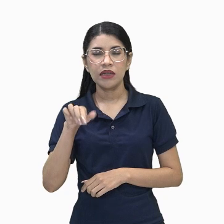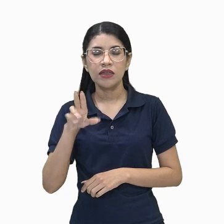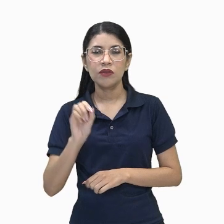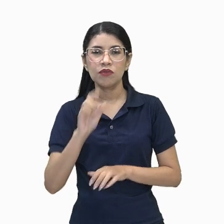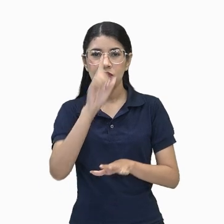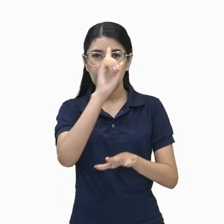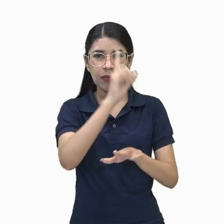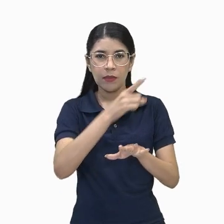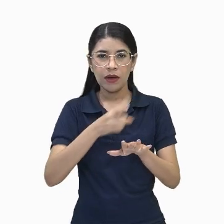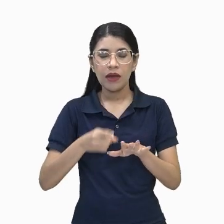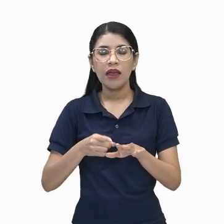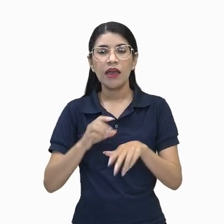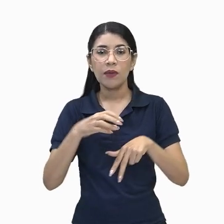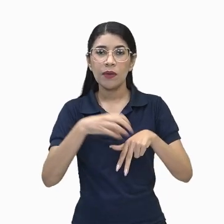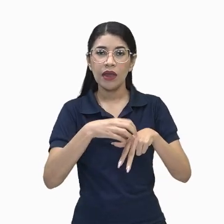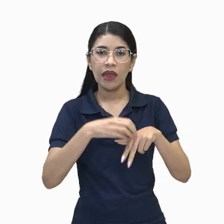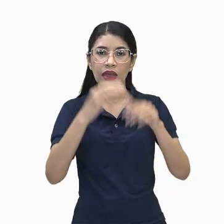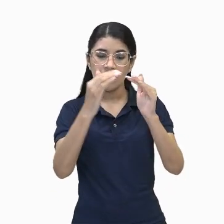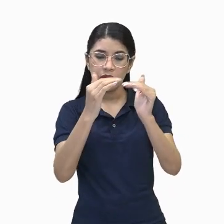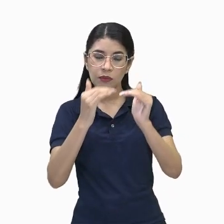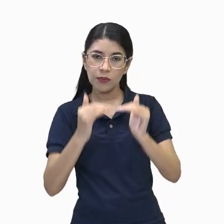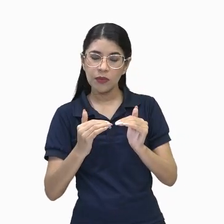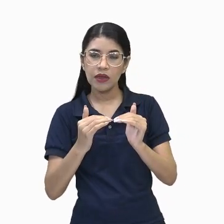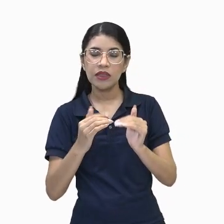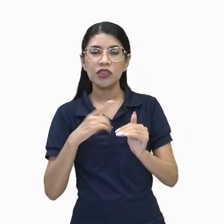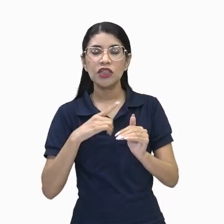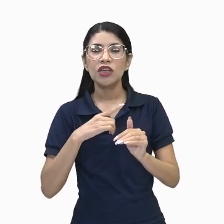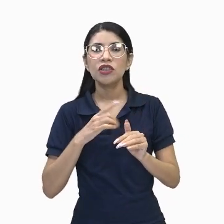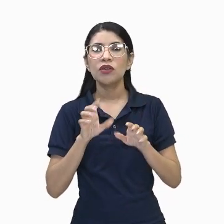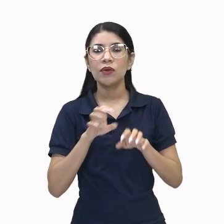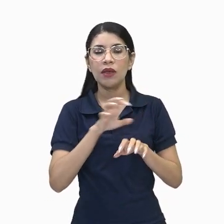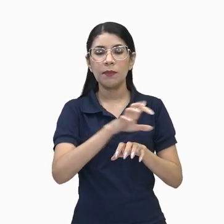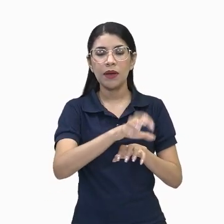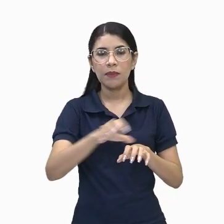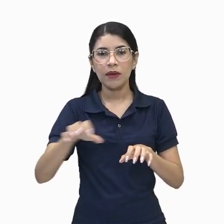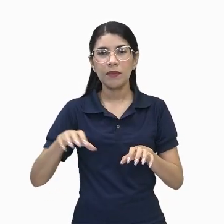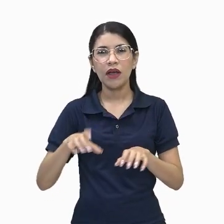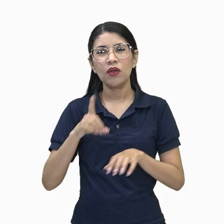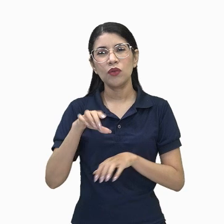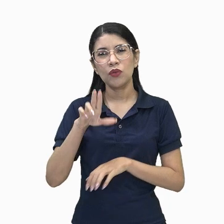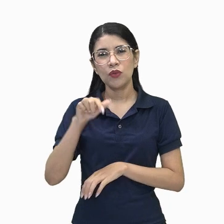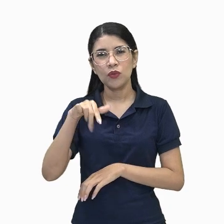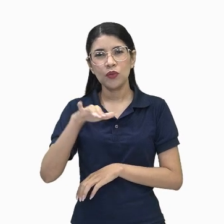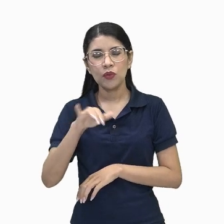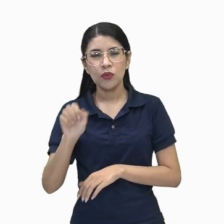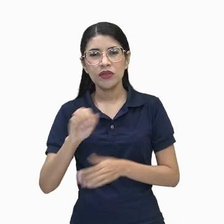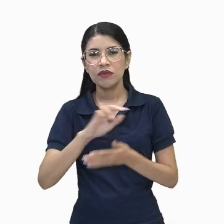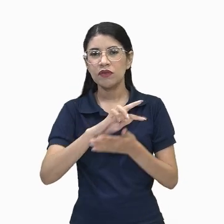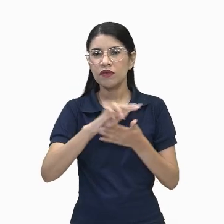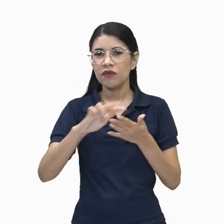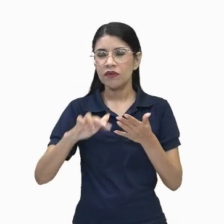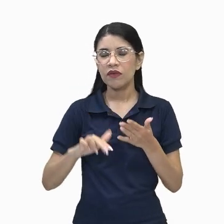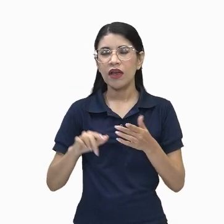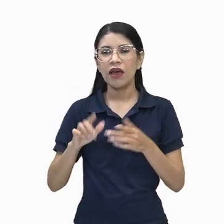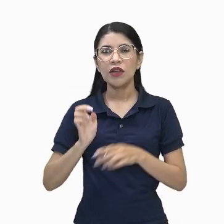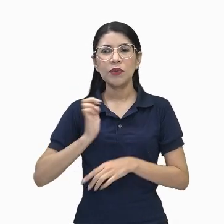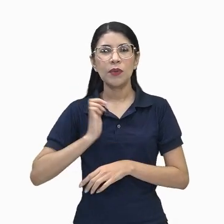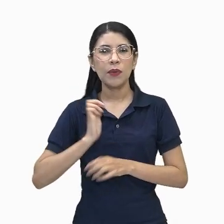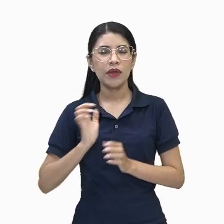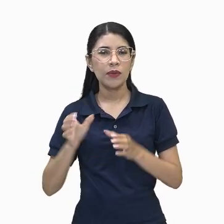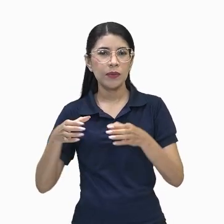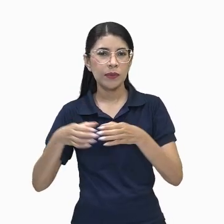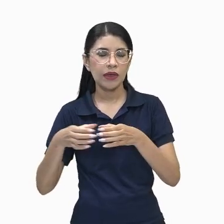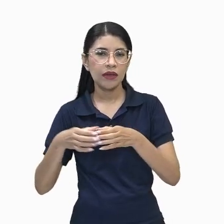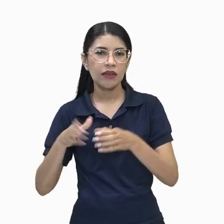próprio rei. Abaixo do rei estavam os grandes senhores, os duques, os condes, os marqueses e